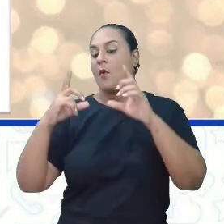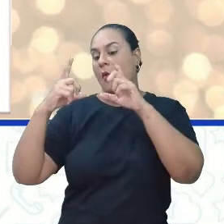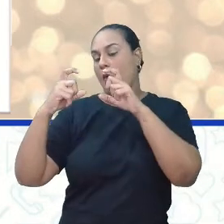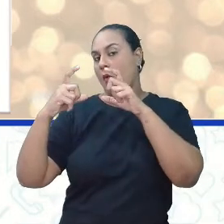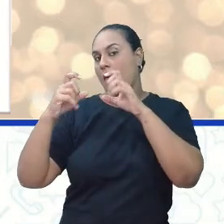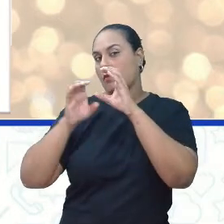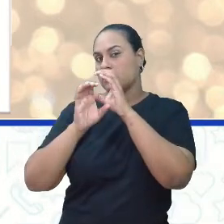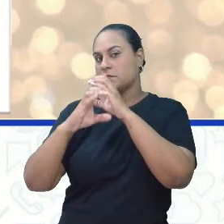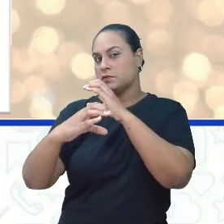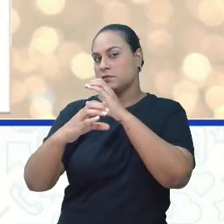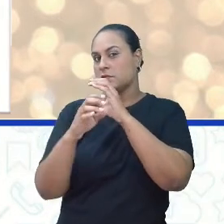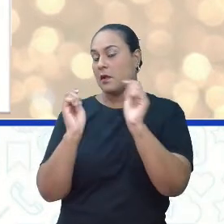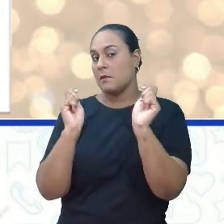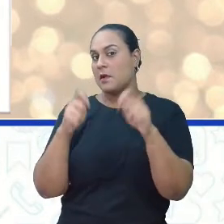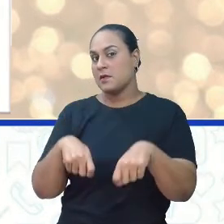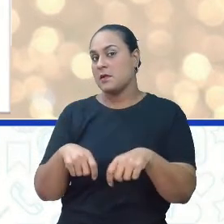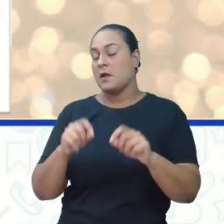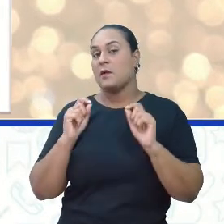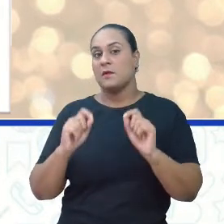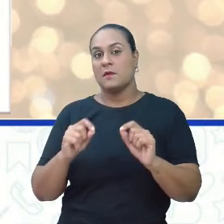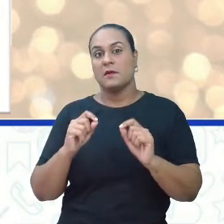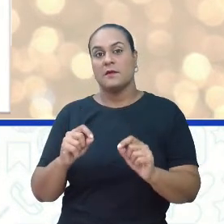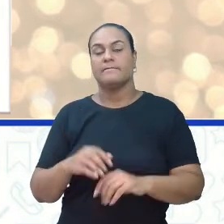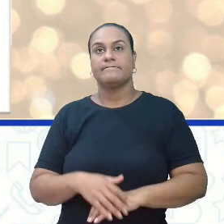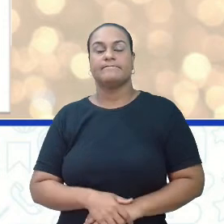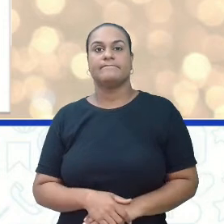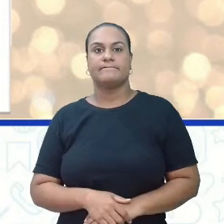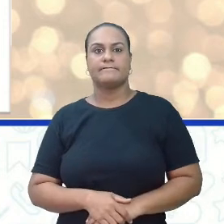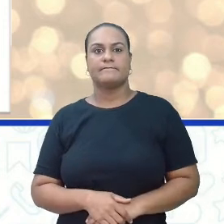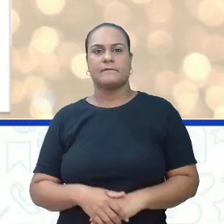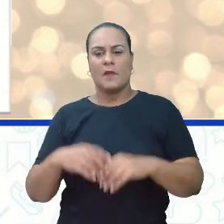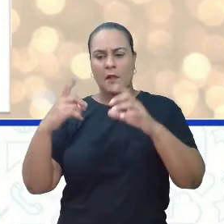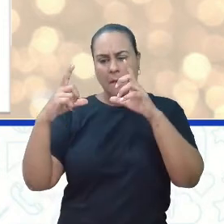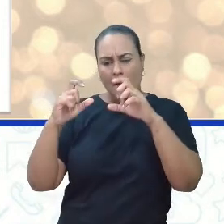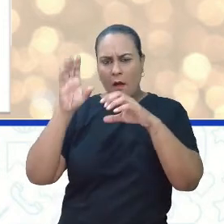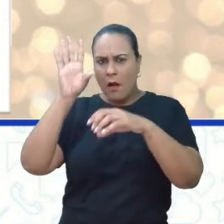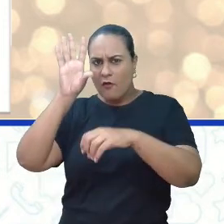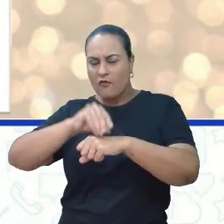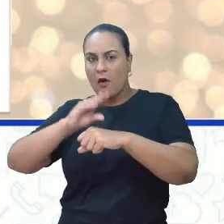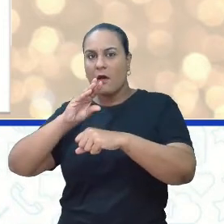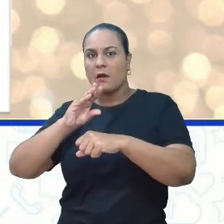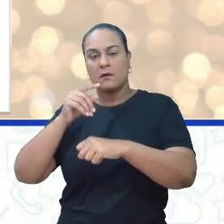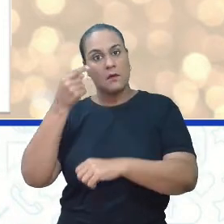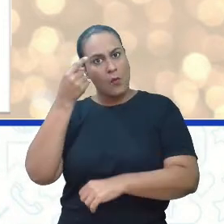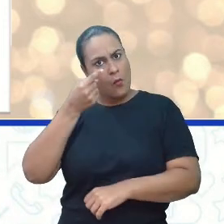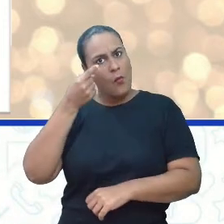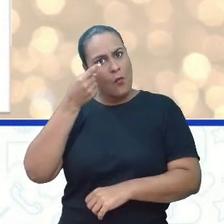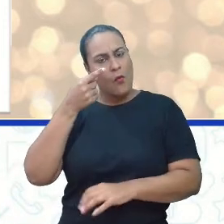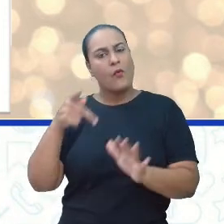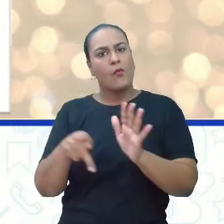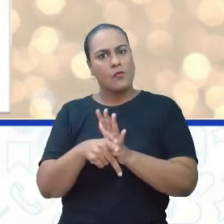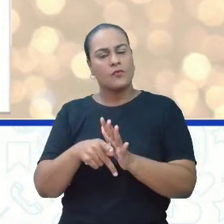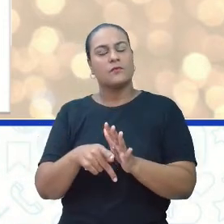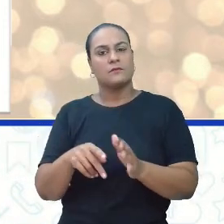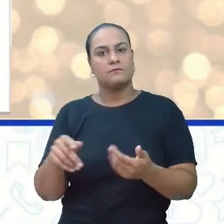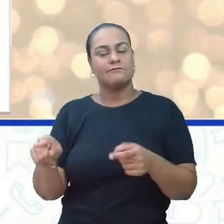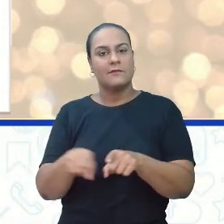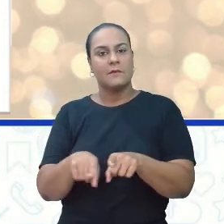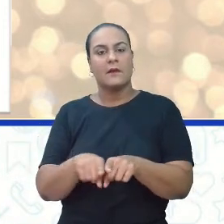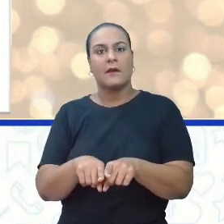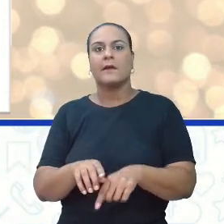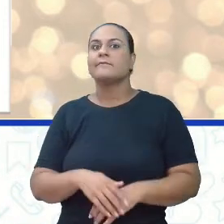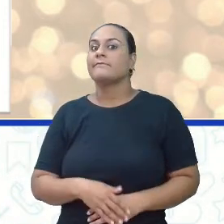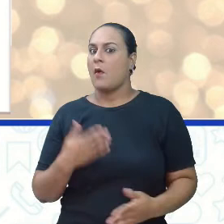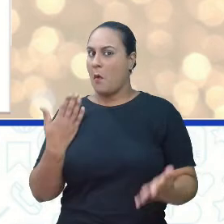fotográfica tem a capacidade de, né, vamos dizer assim, de colher a imagem. O nosso olho também colhe a imagem. É uma